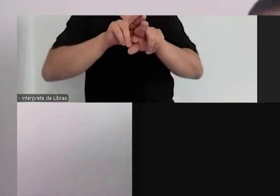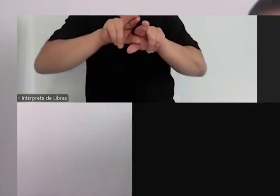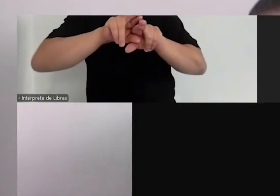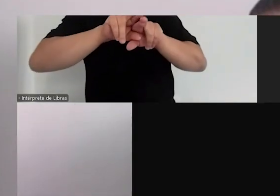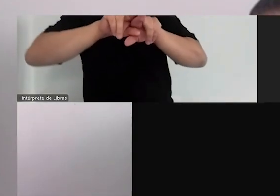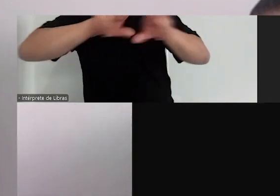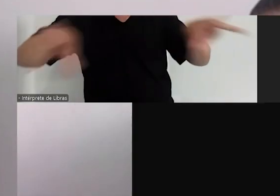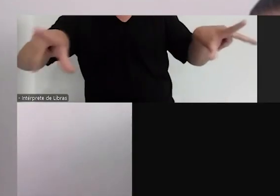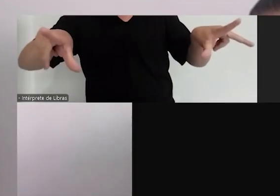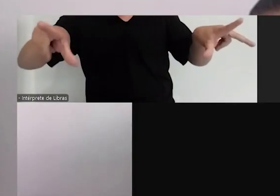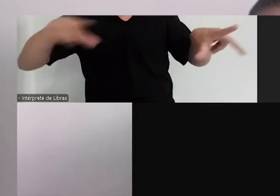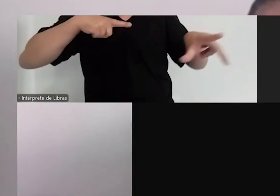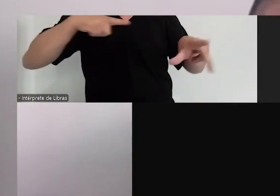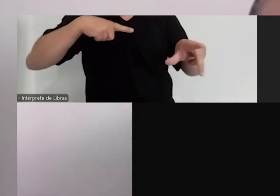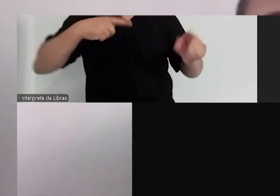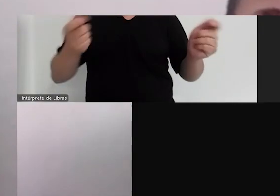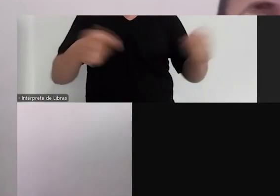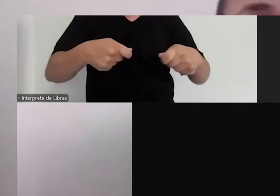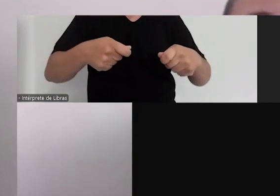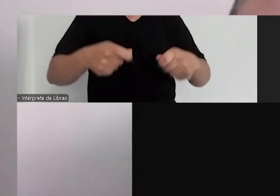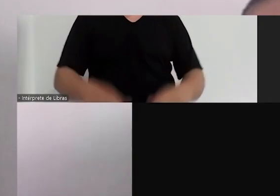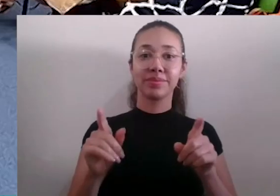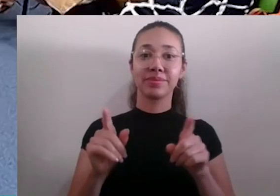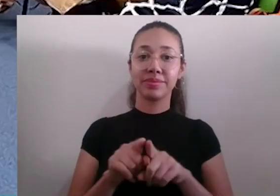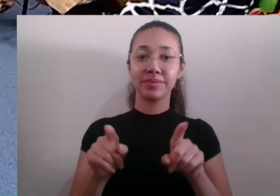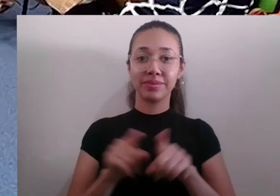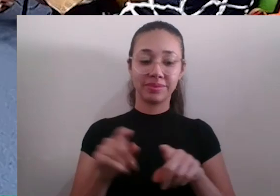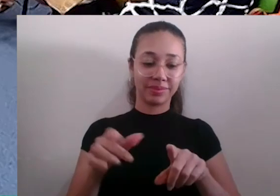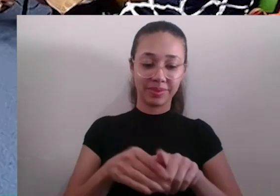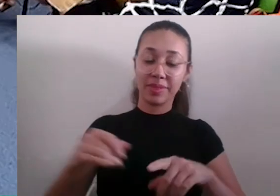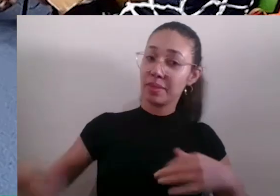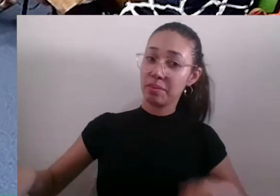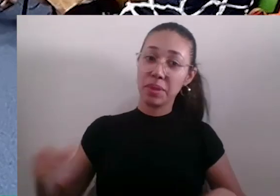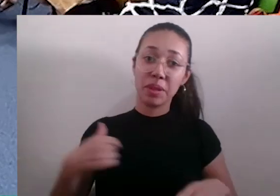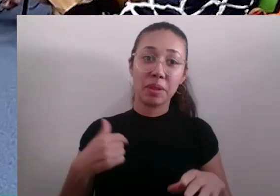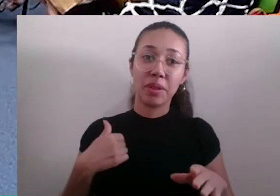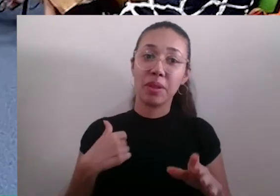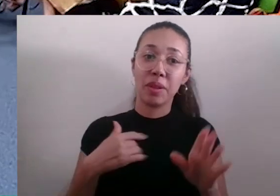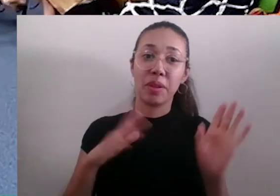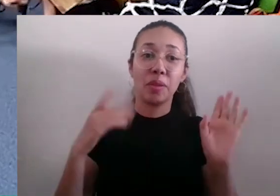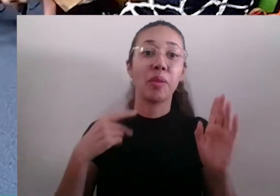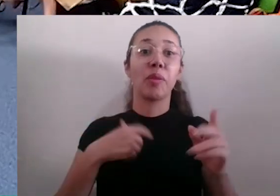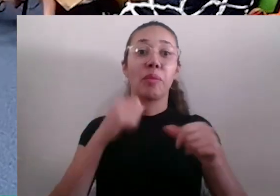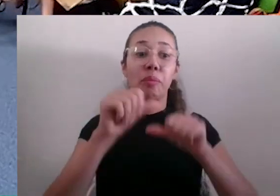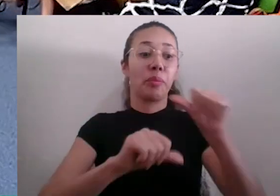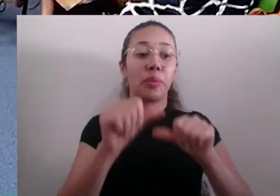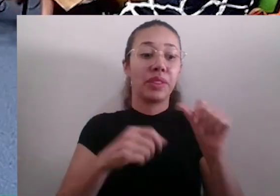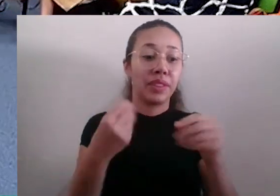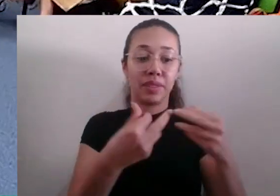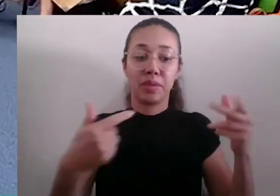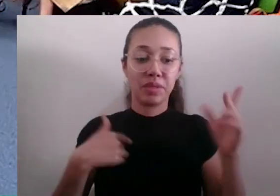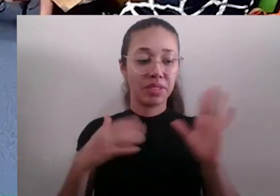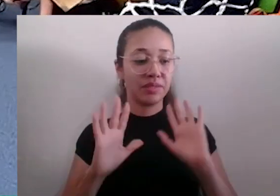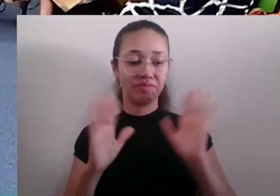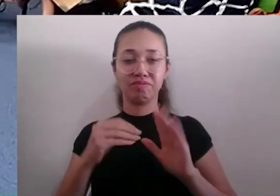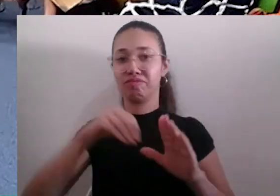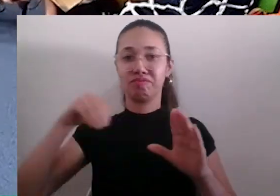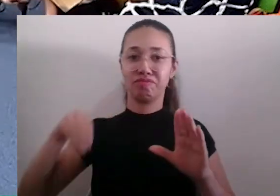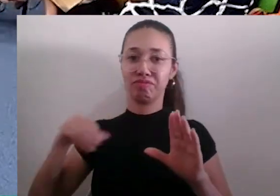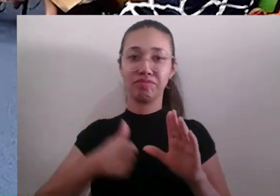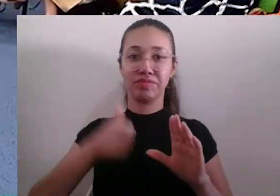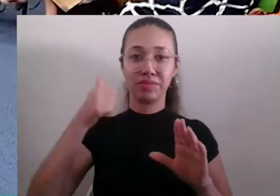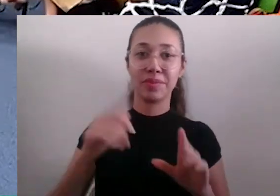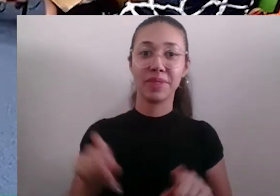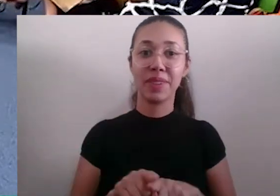enfim mas eu não tenho nada com isso então eu não tenho entendeu eu não tenho o poder de de me envolver nessas discussões né mas eu eu fico muito